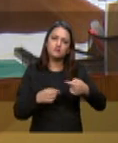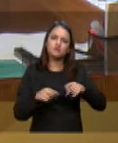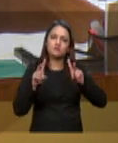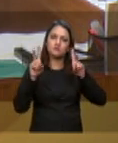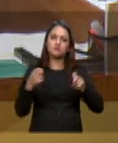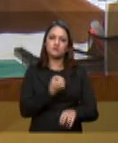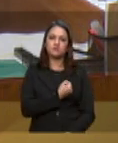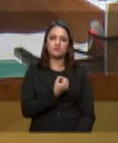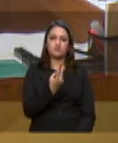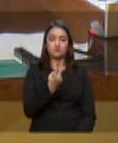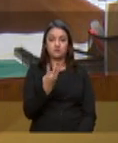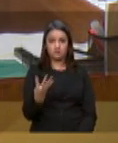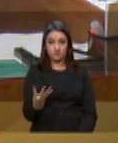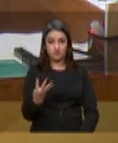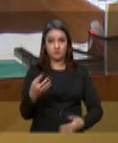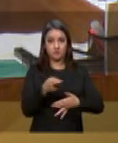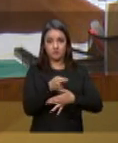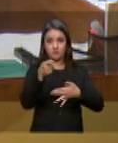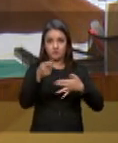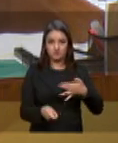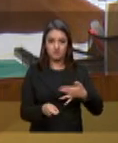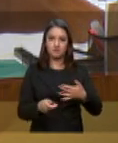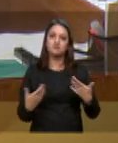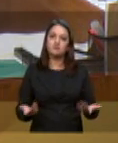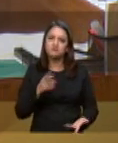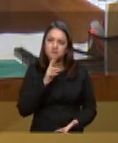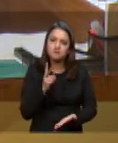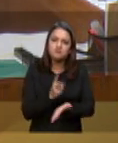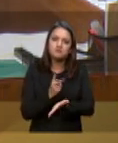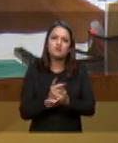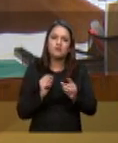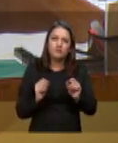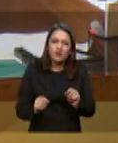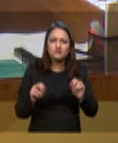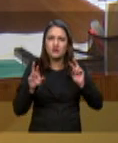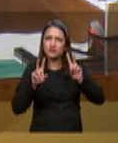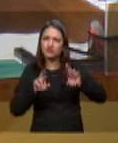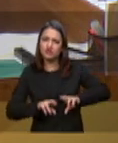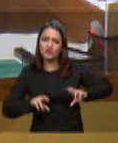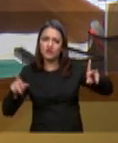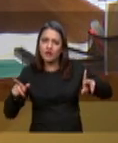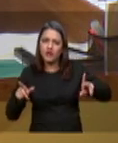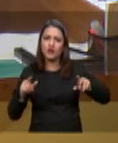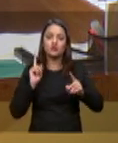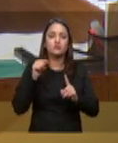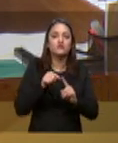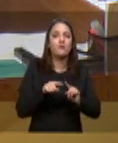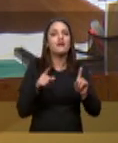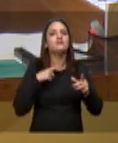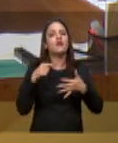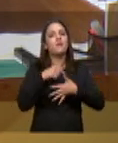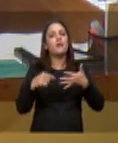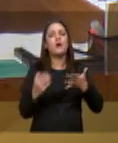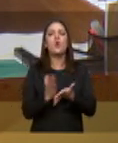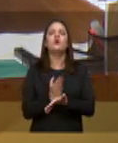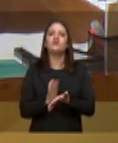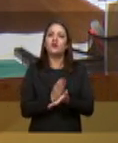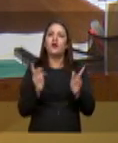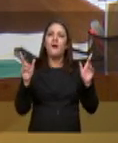24 da súmula vinculante. Como resultado, embora as discussões sejam distintas, há elementos de contato que merecem análise